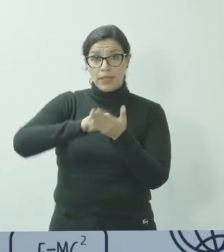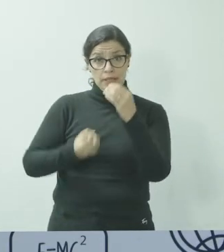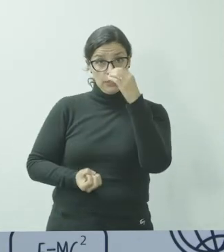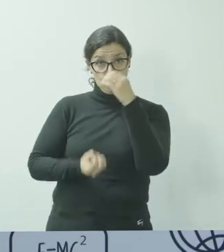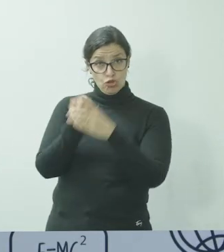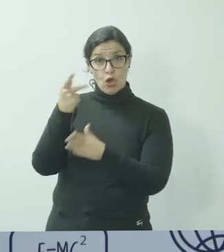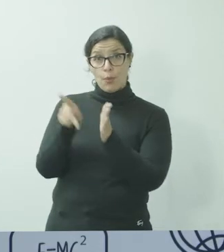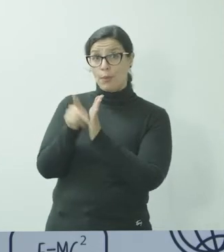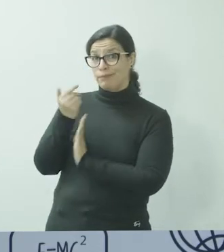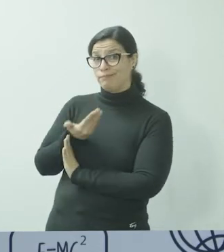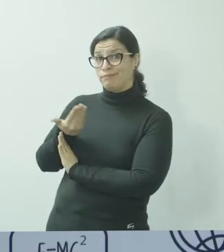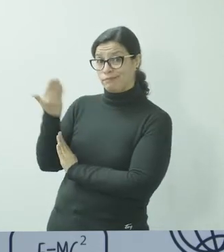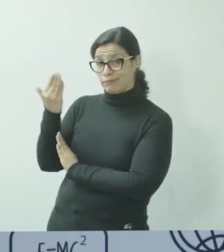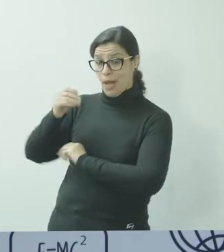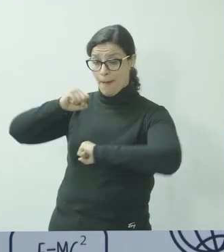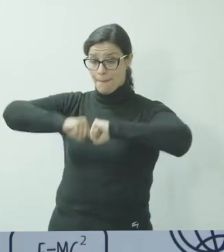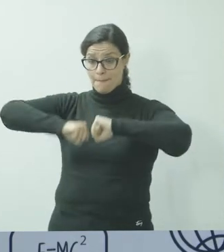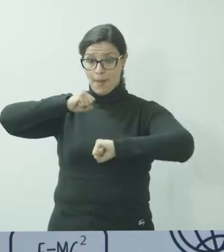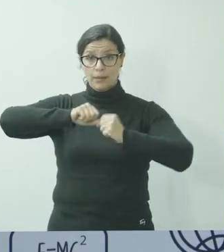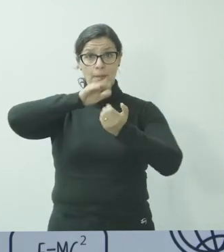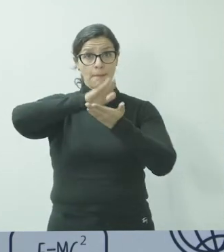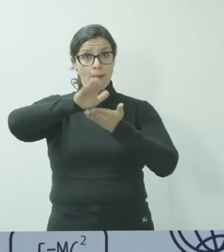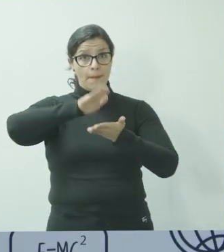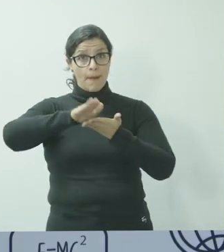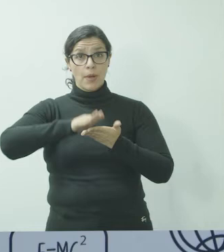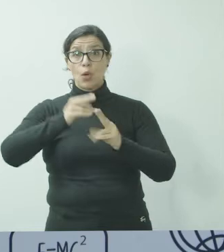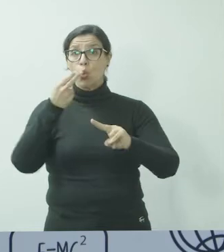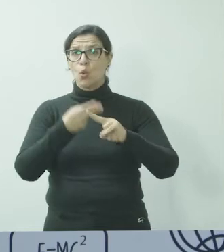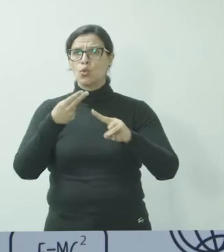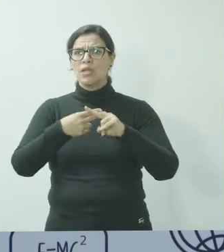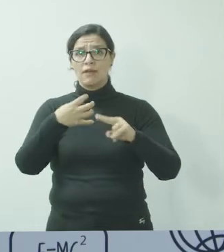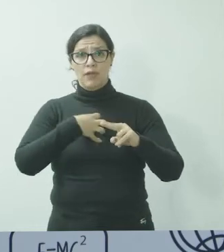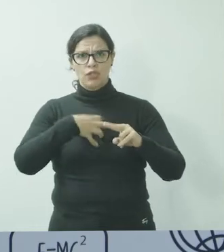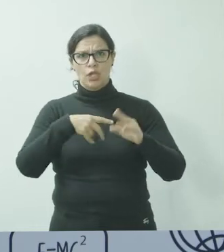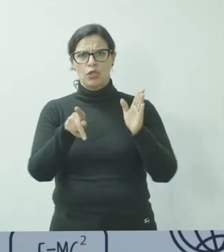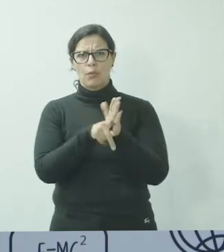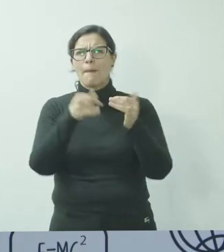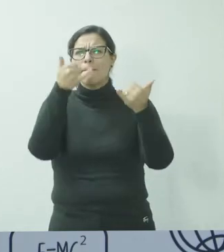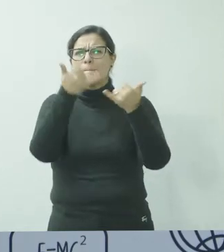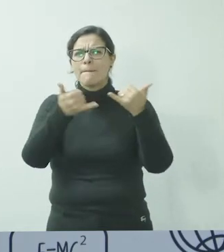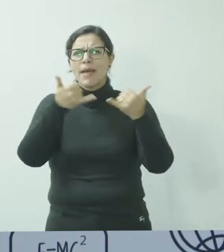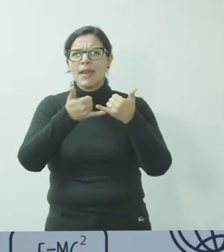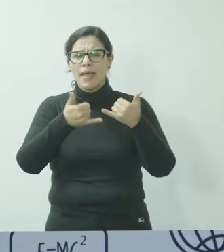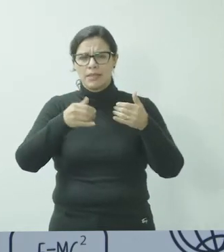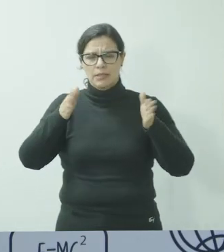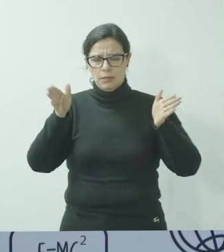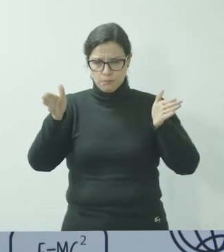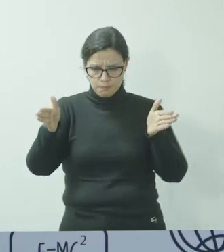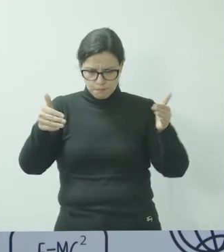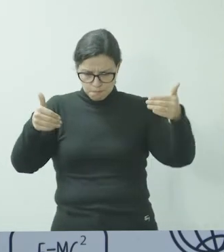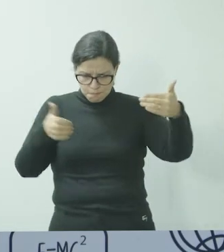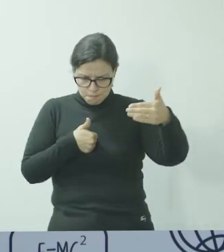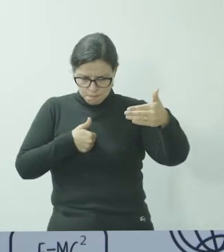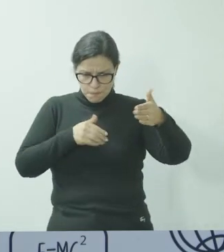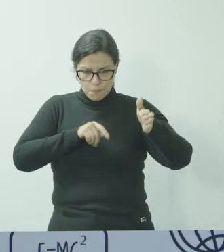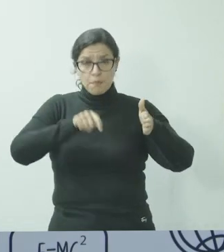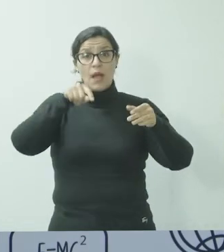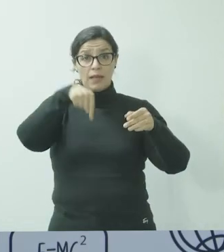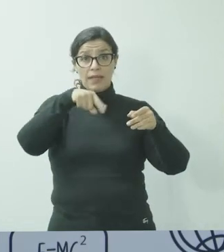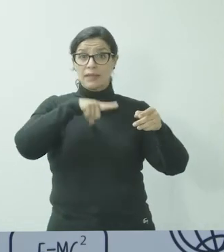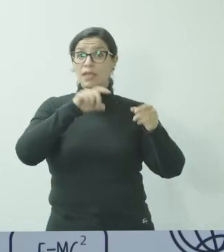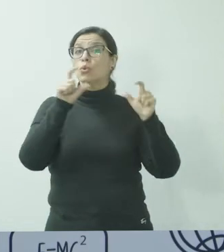Imprensa eh era utilizado um molde como se fosse uma forma e dentro dessa